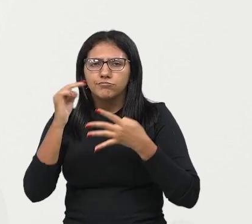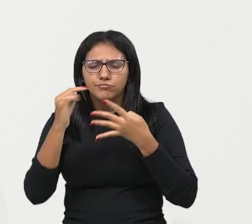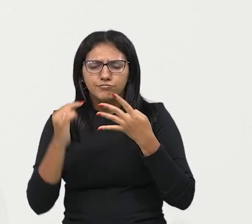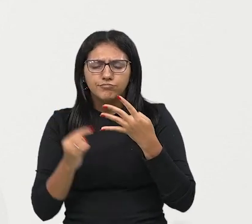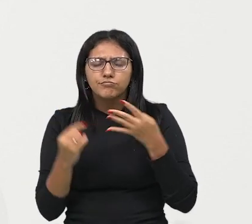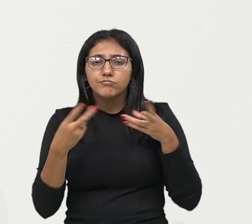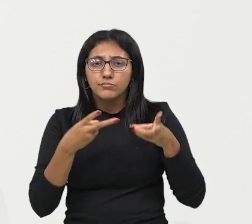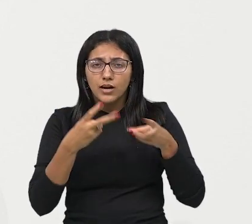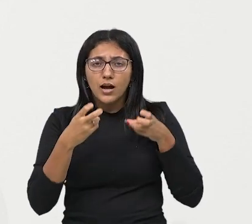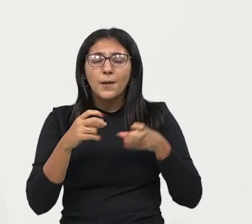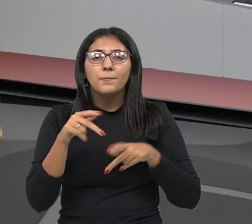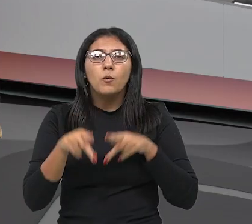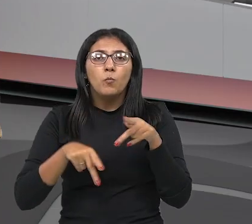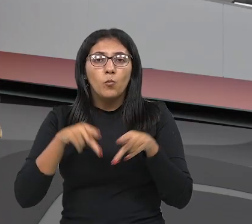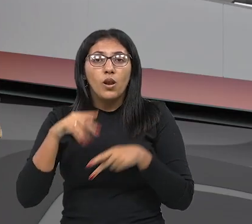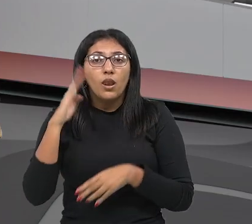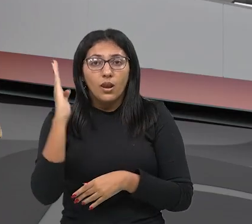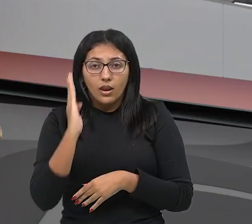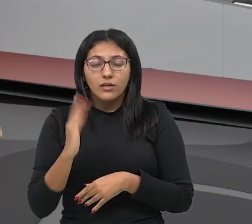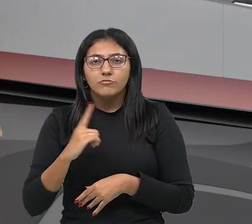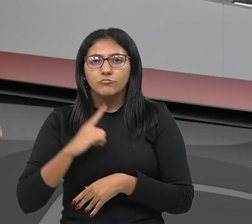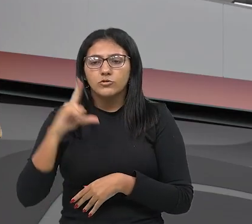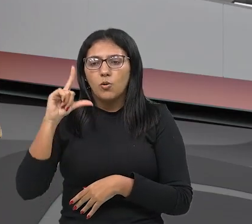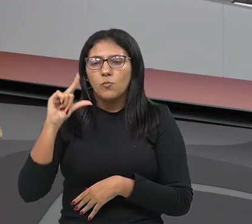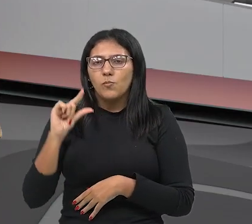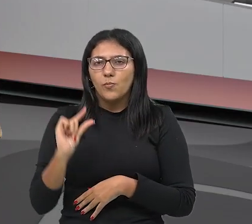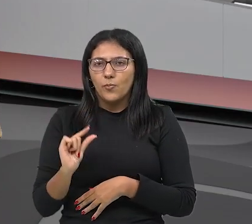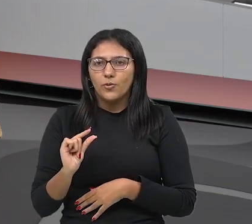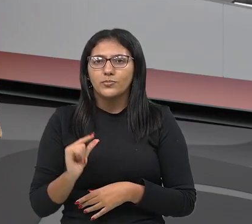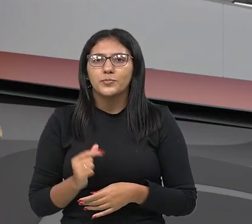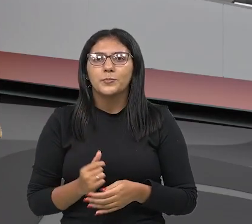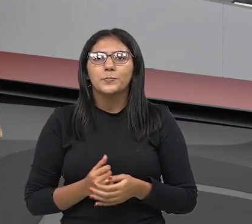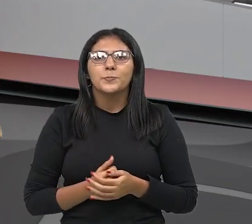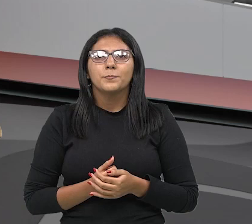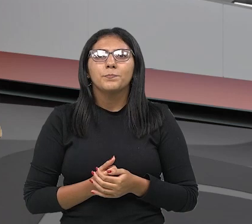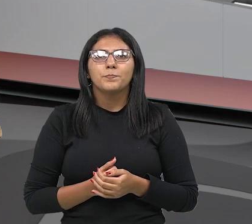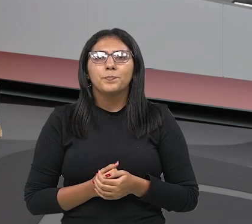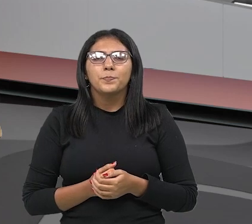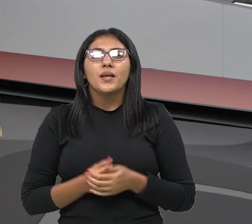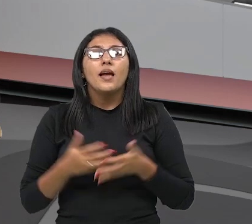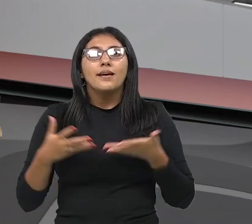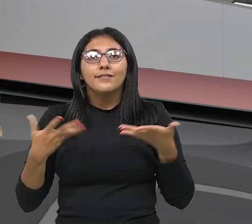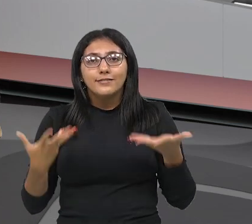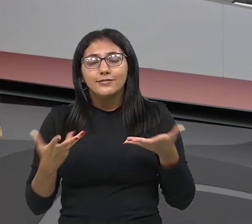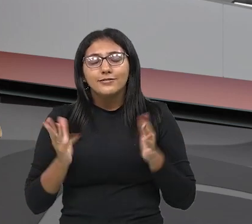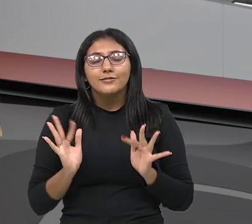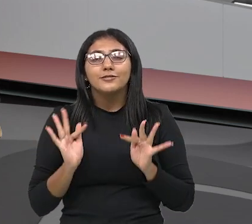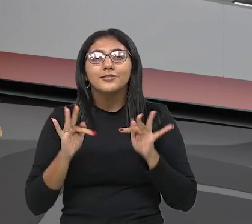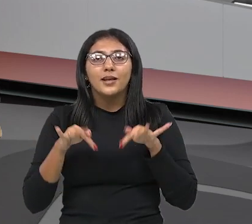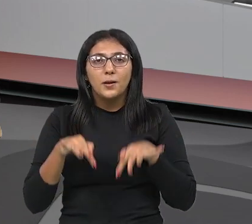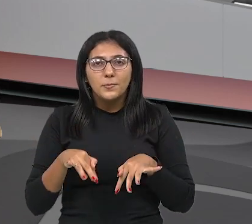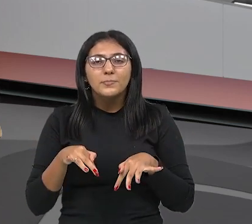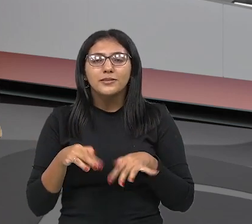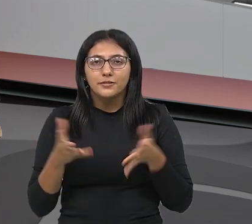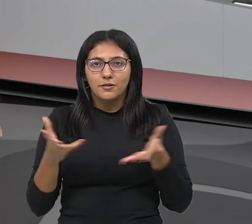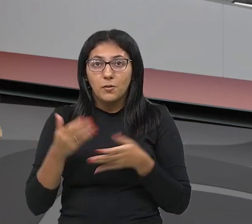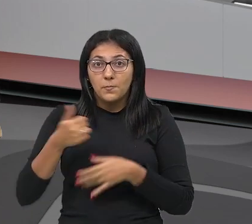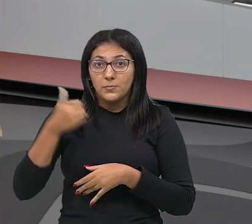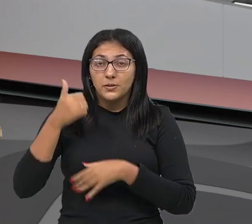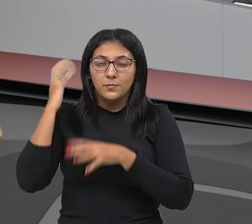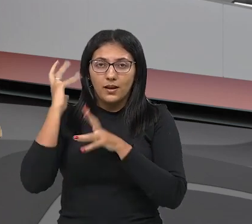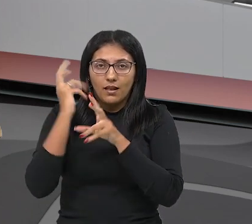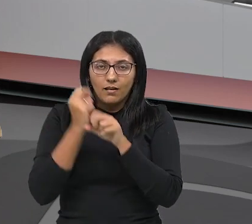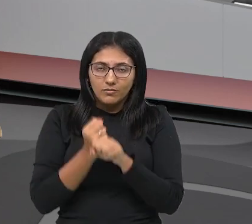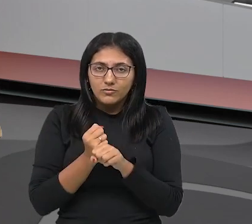população brasileira, ela vai estar em queda, ok, gente? E assim, a gente finaliza essa nossa primeira revisão,